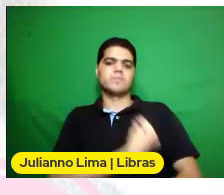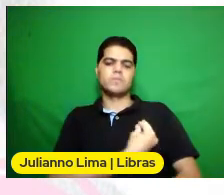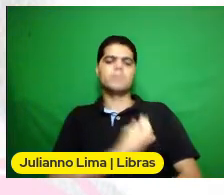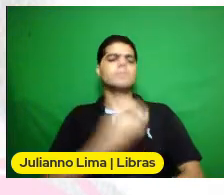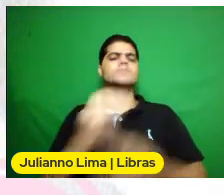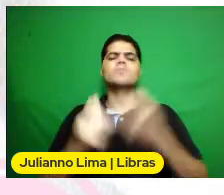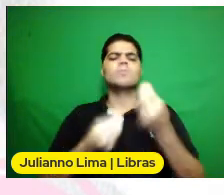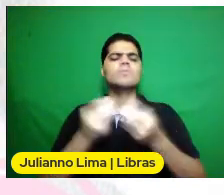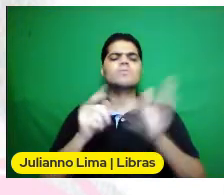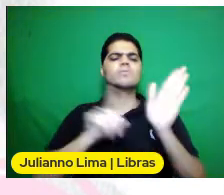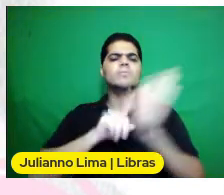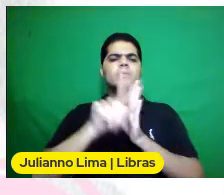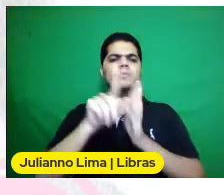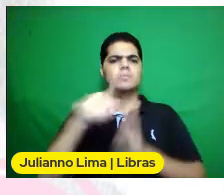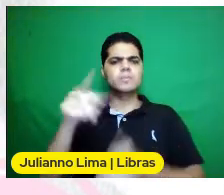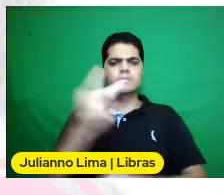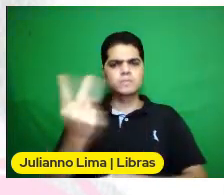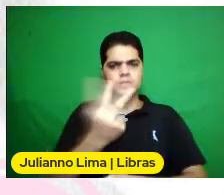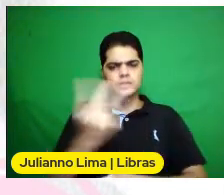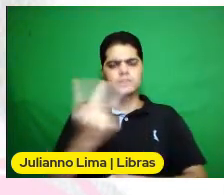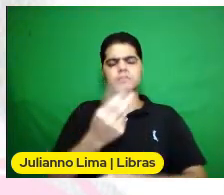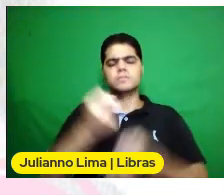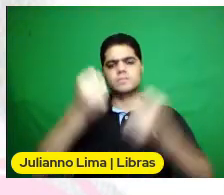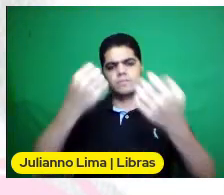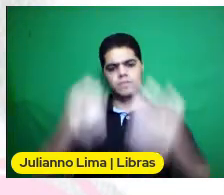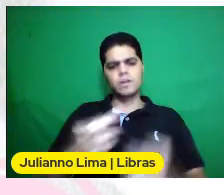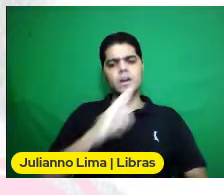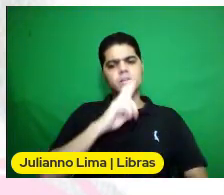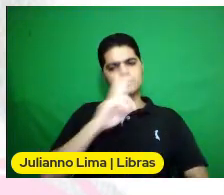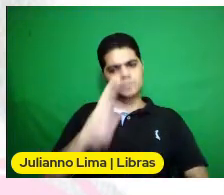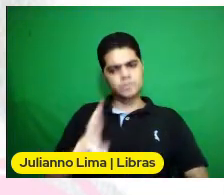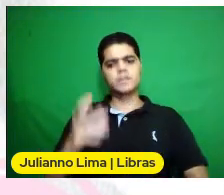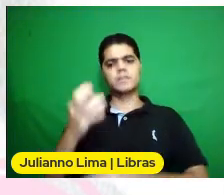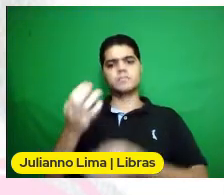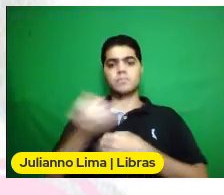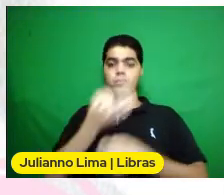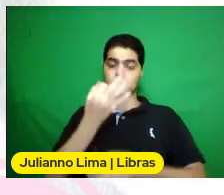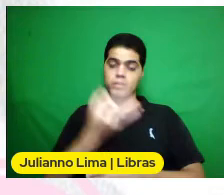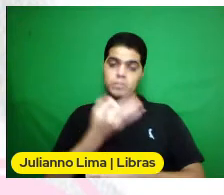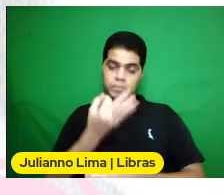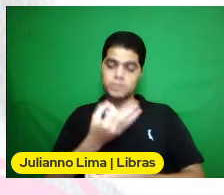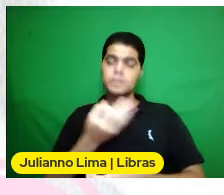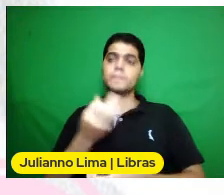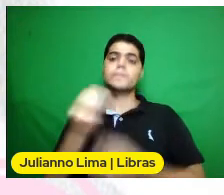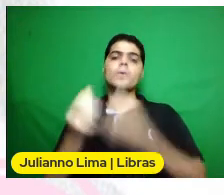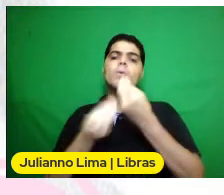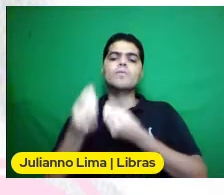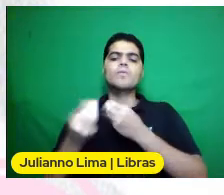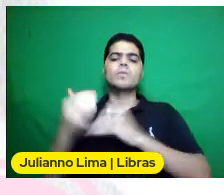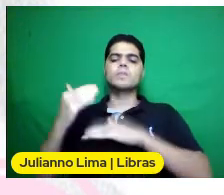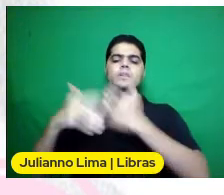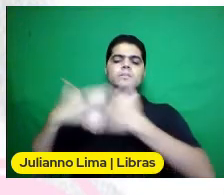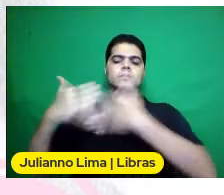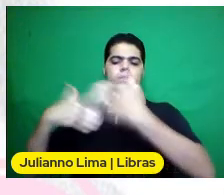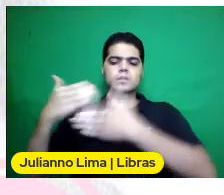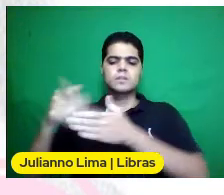você, para o Michel também, que se quiser comentar um pouco. Como é que foi esse processo de pesquisa sobre a vida da Maria